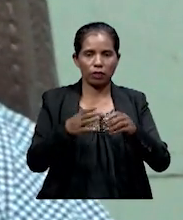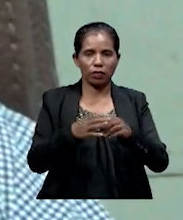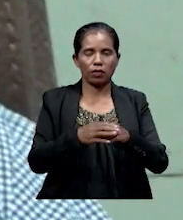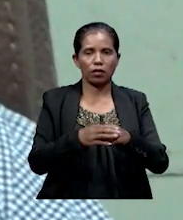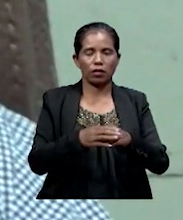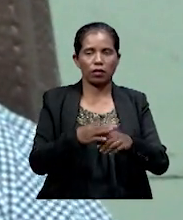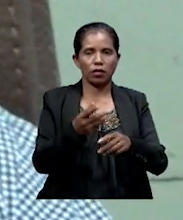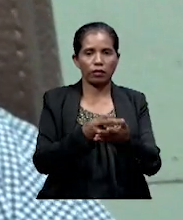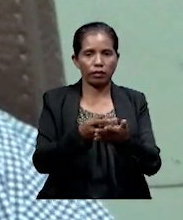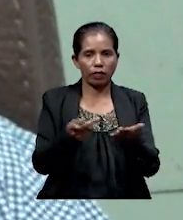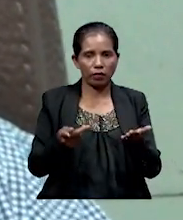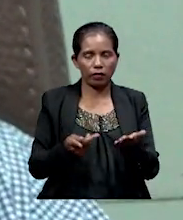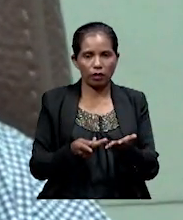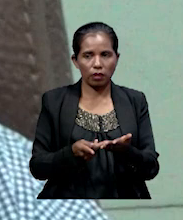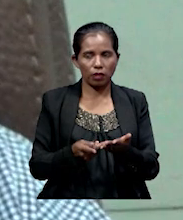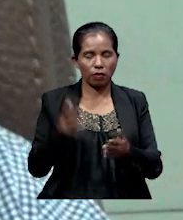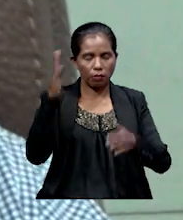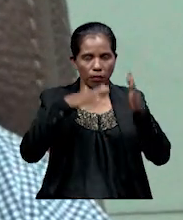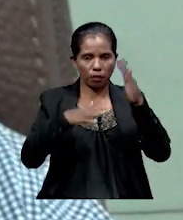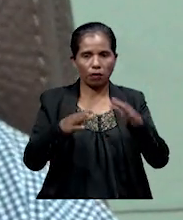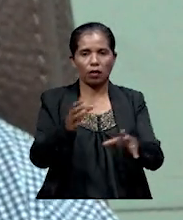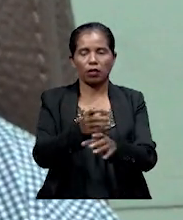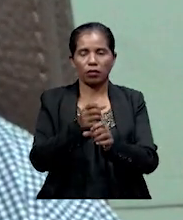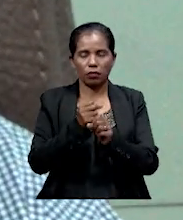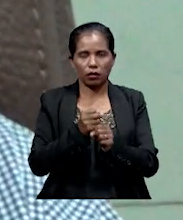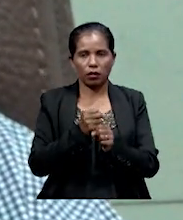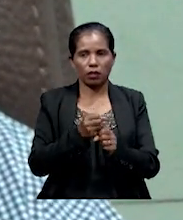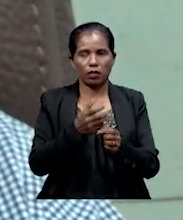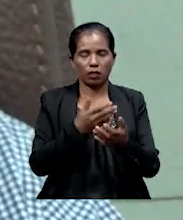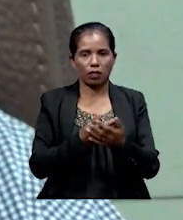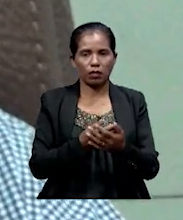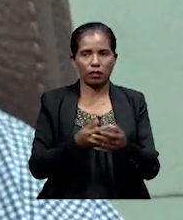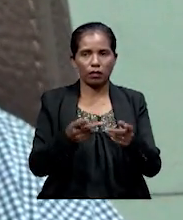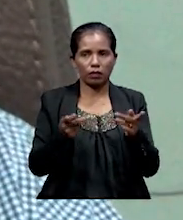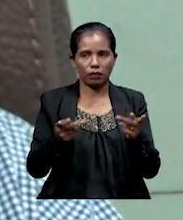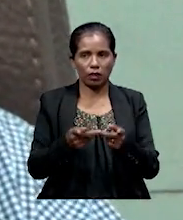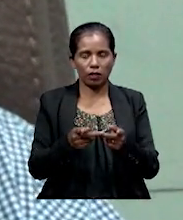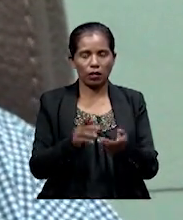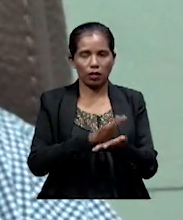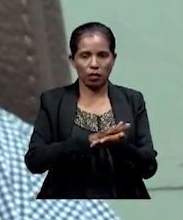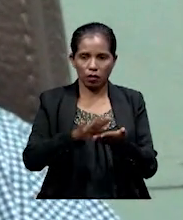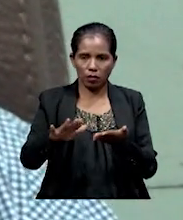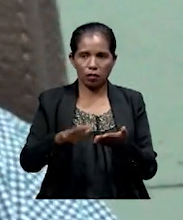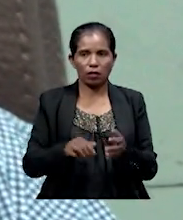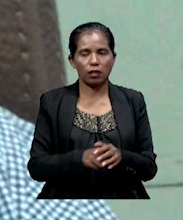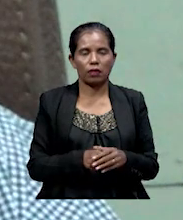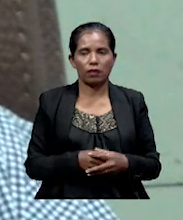problema aí, primeiro levantamento Raine la base da né, então,